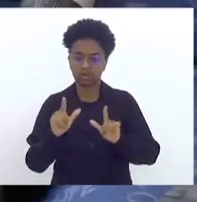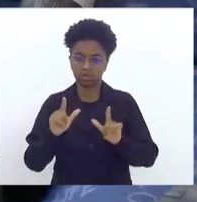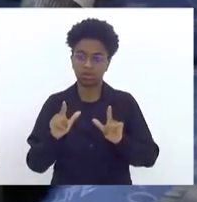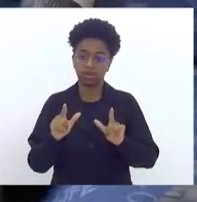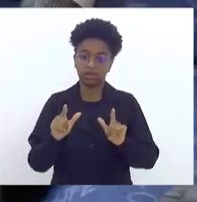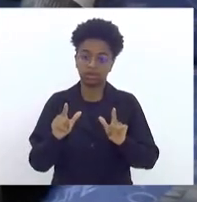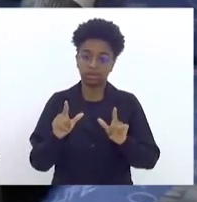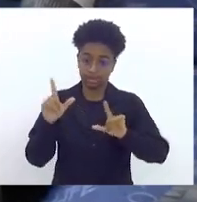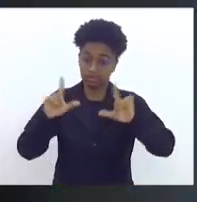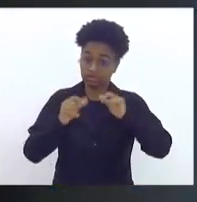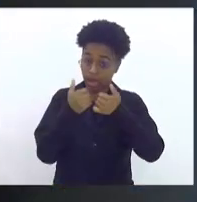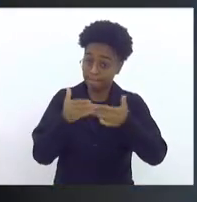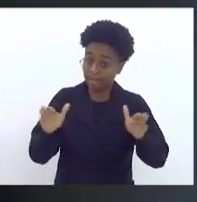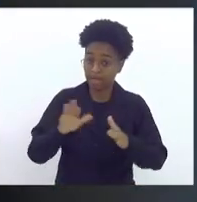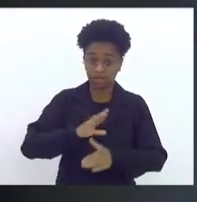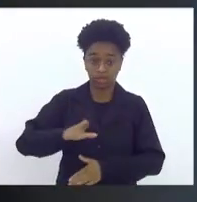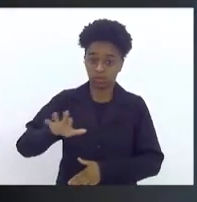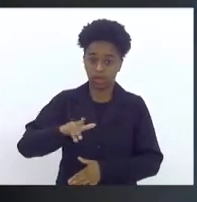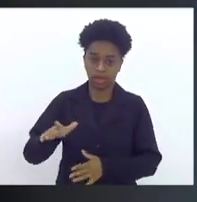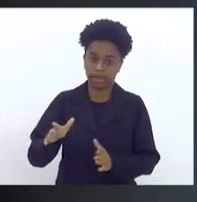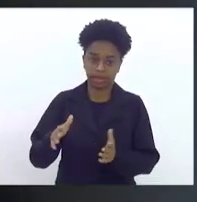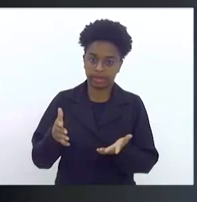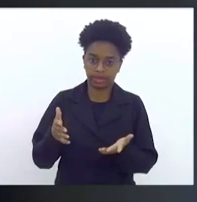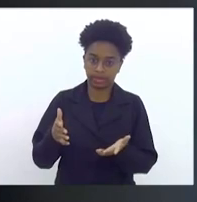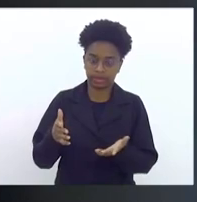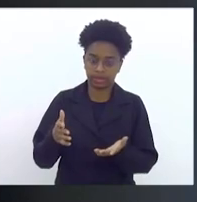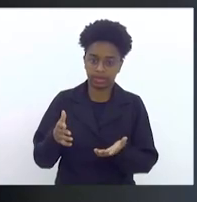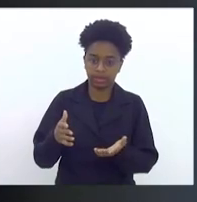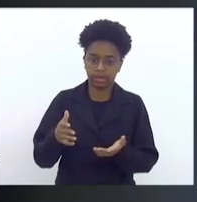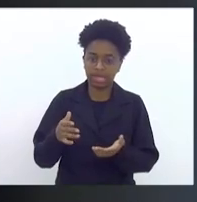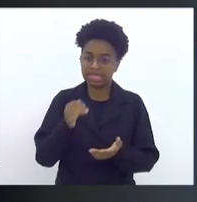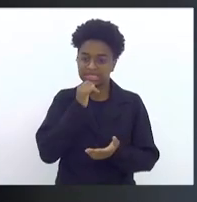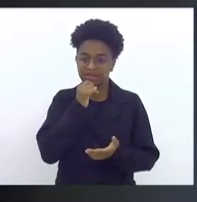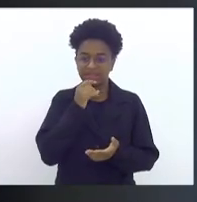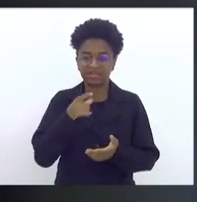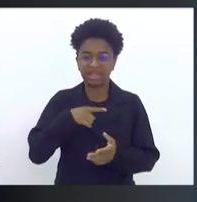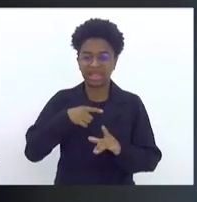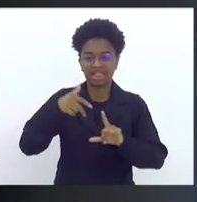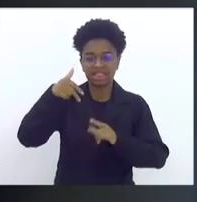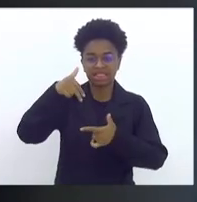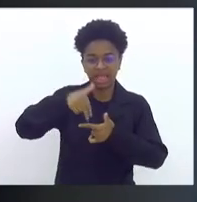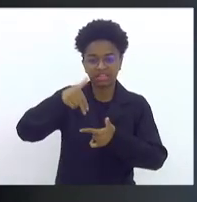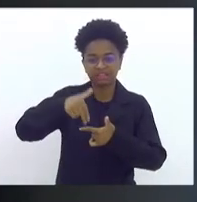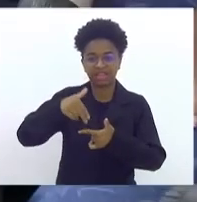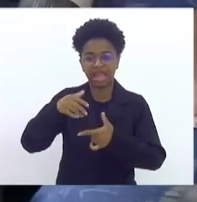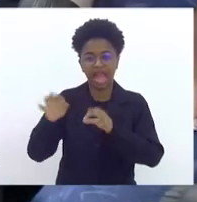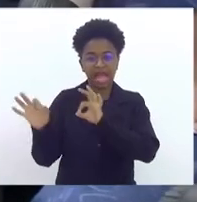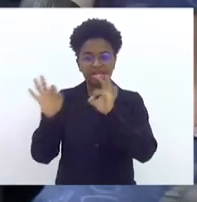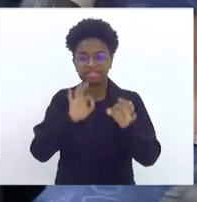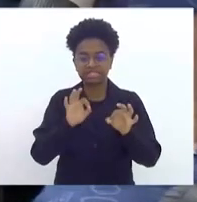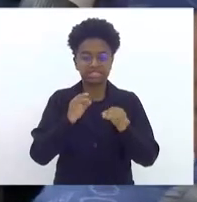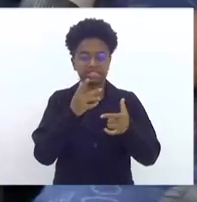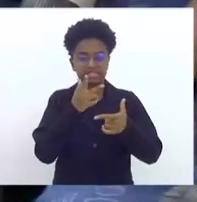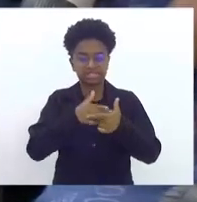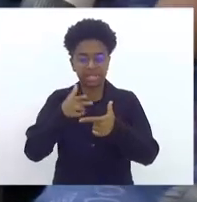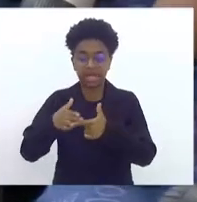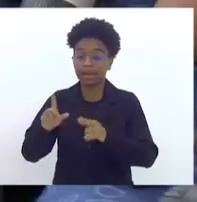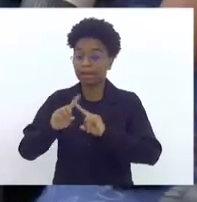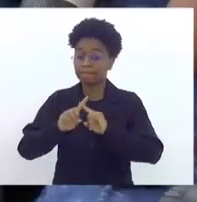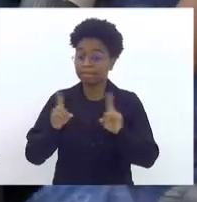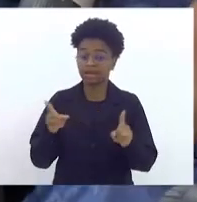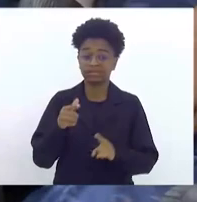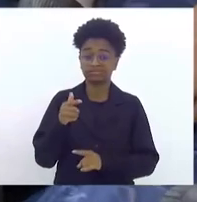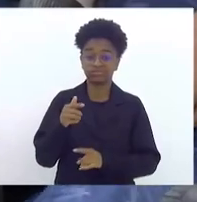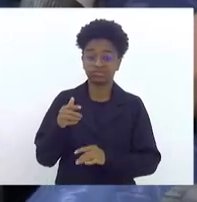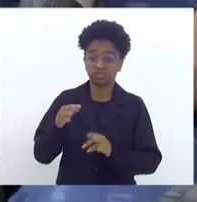da televisão aberta né quando a gente fala muito de Netflix tem assistir essa série assistir isso mas ali não é